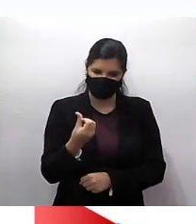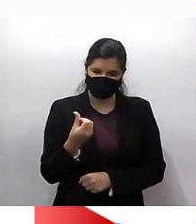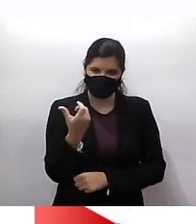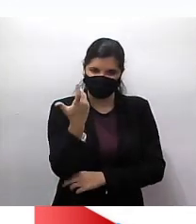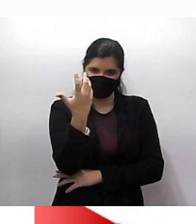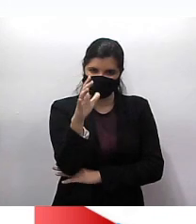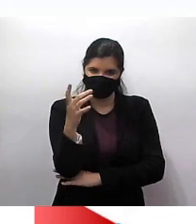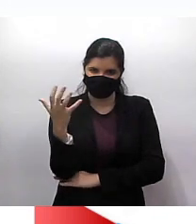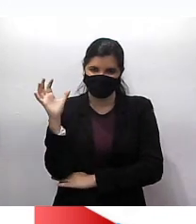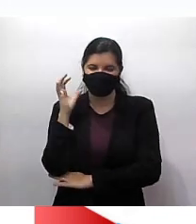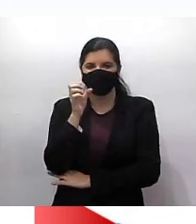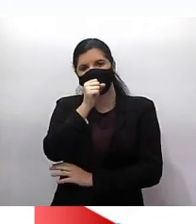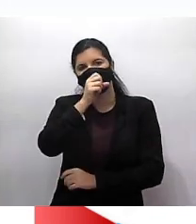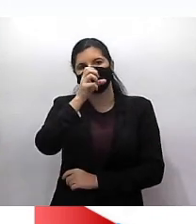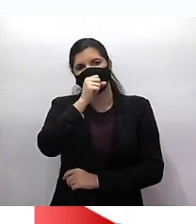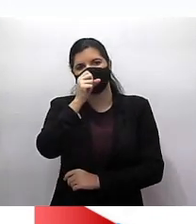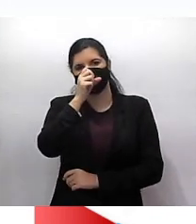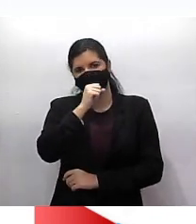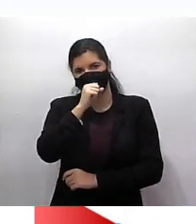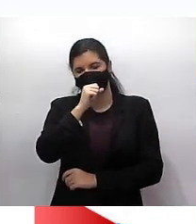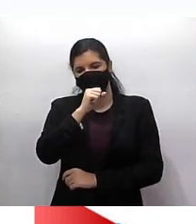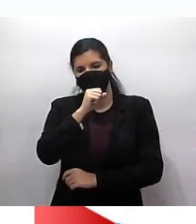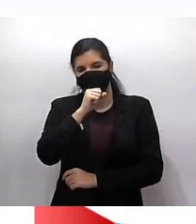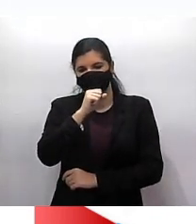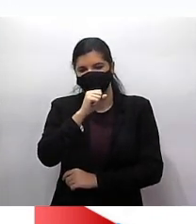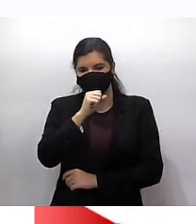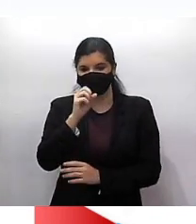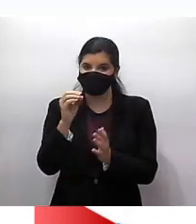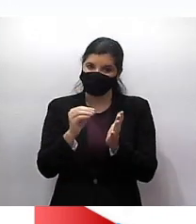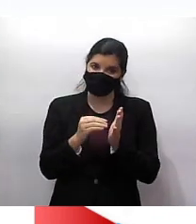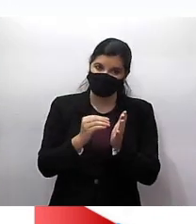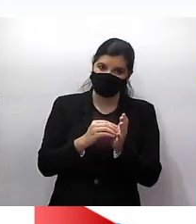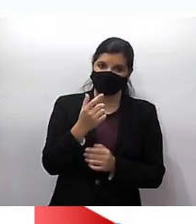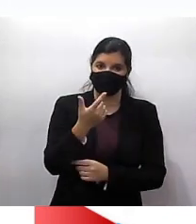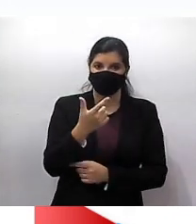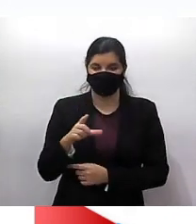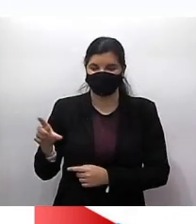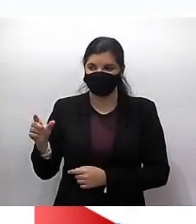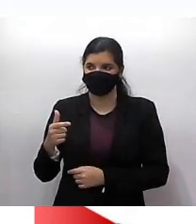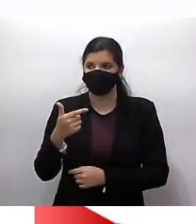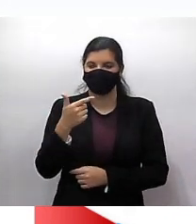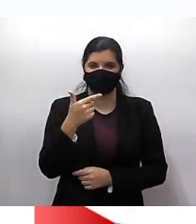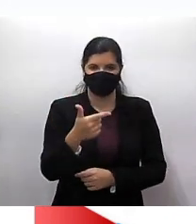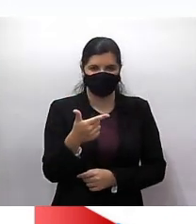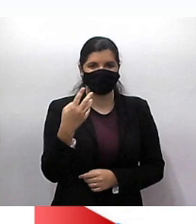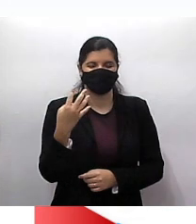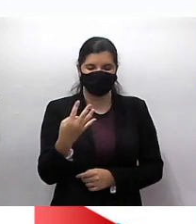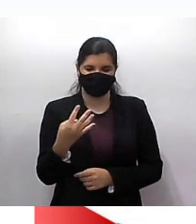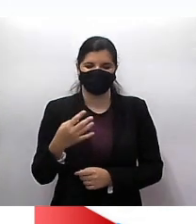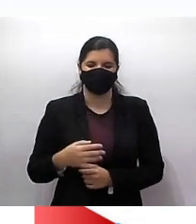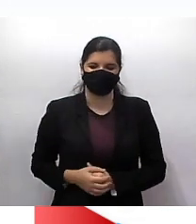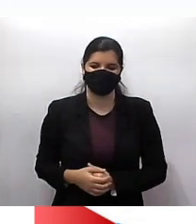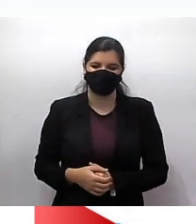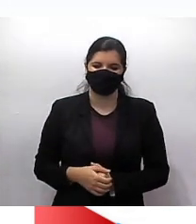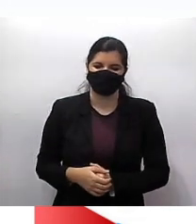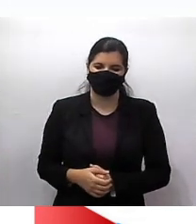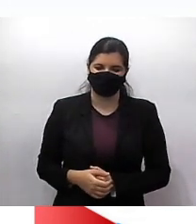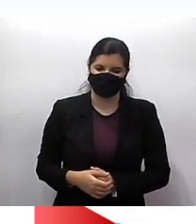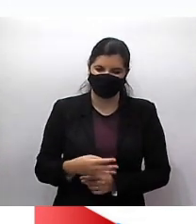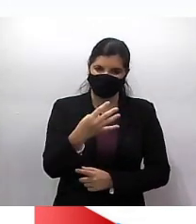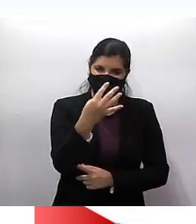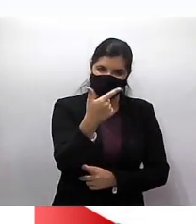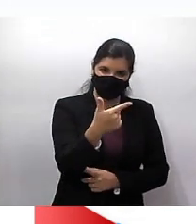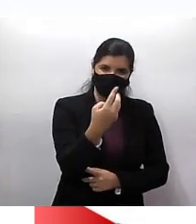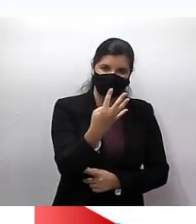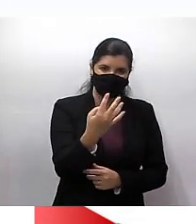de laranja para esse lado. Só que ainda falta o lado 24, tá bom? Então segue comigo. O lado